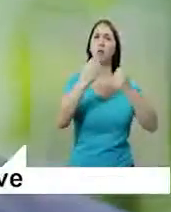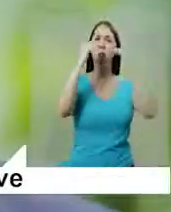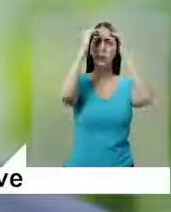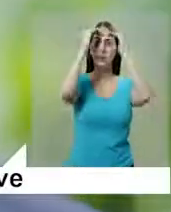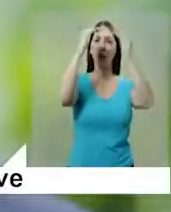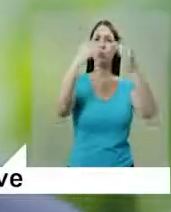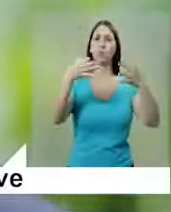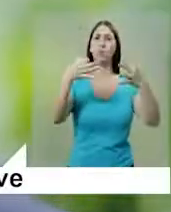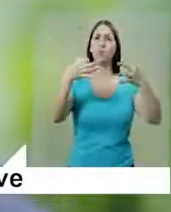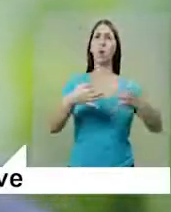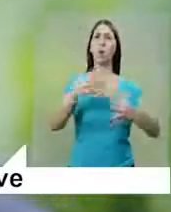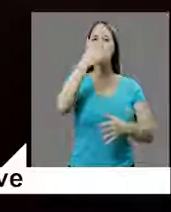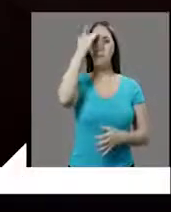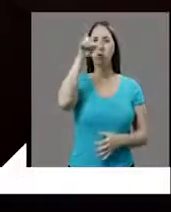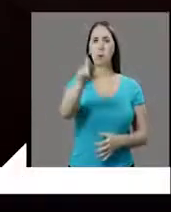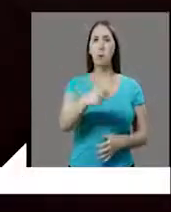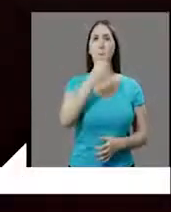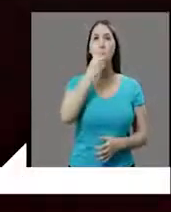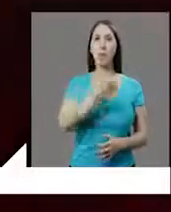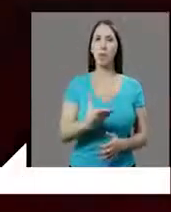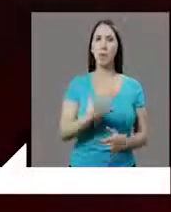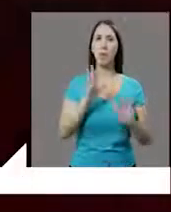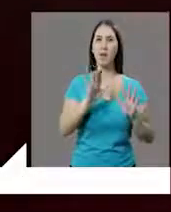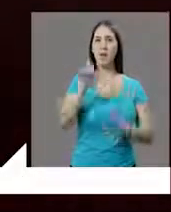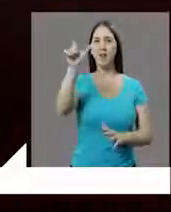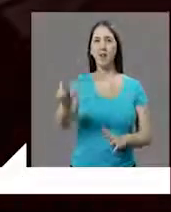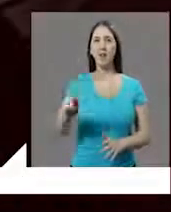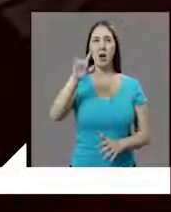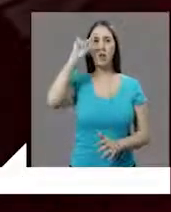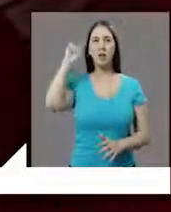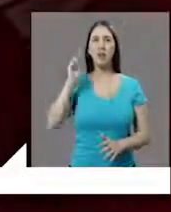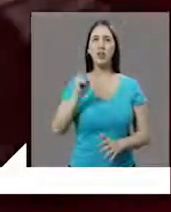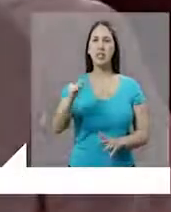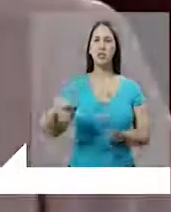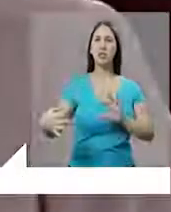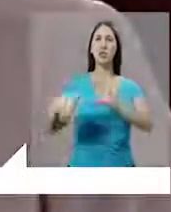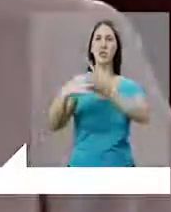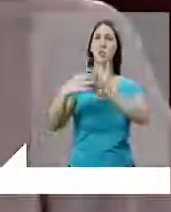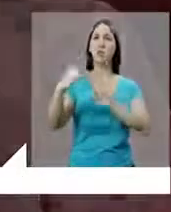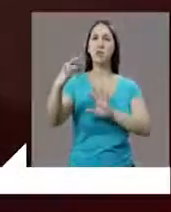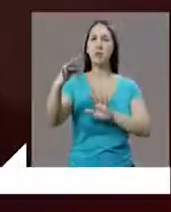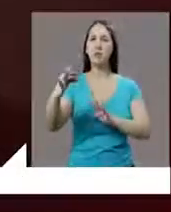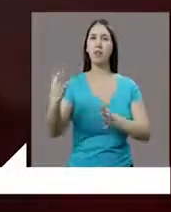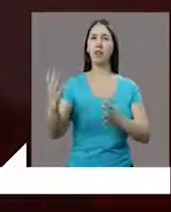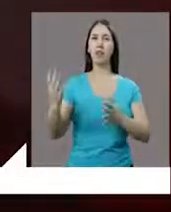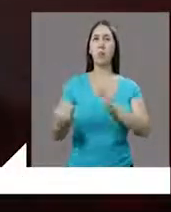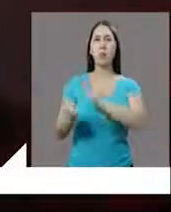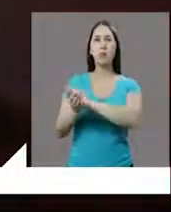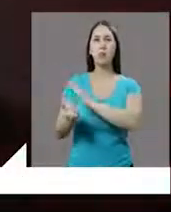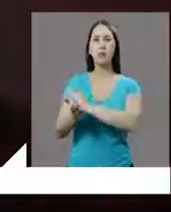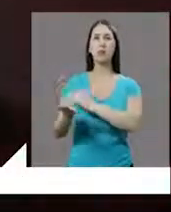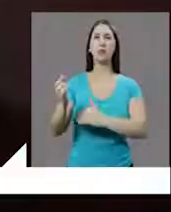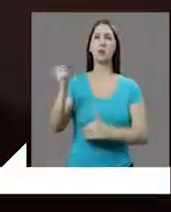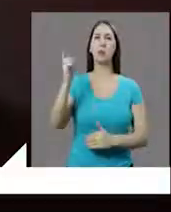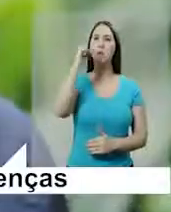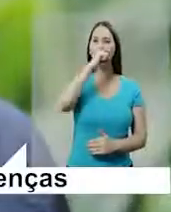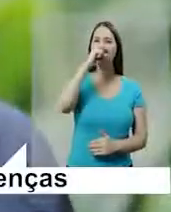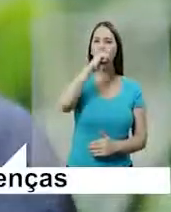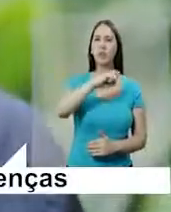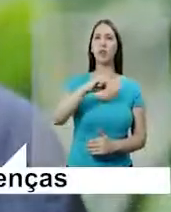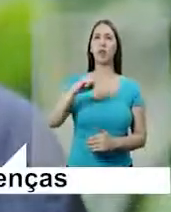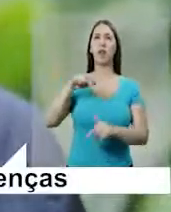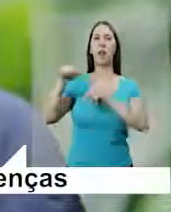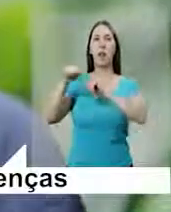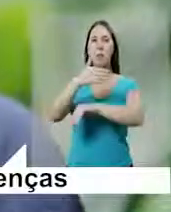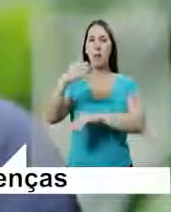Enquanto isso, o Márcio França sempre esteve com o time vermelho do PT, reconhecido pelo cabide de empregos, pela corrupção e pela mentira. Eu